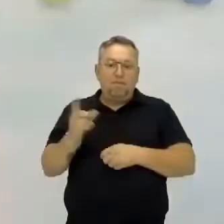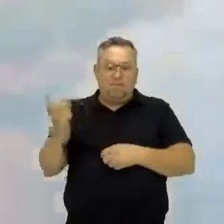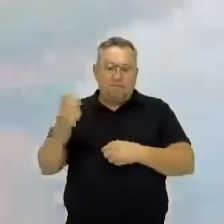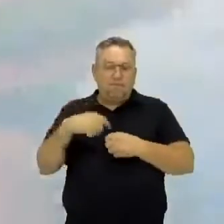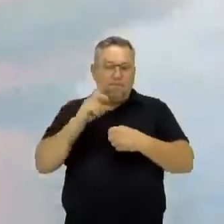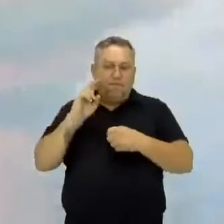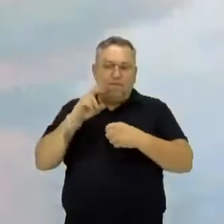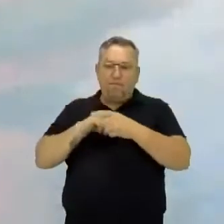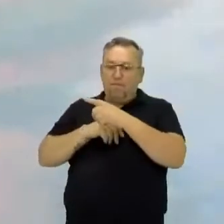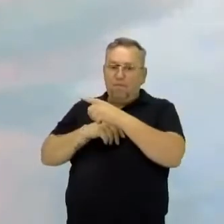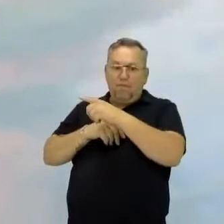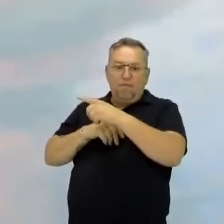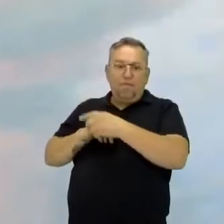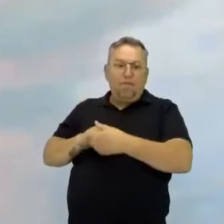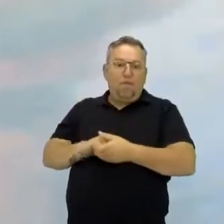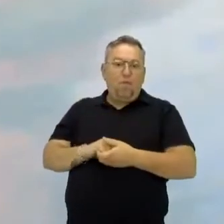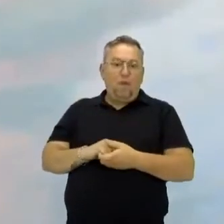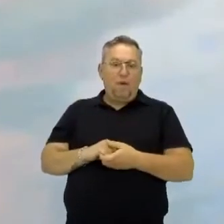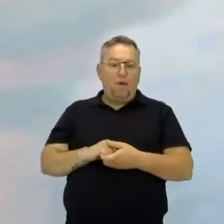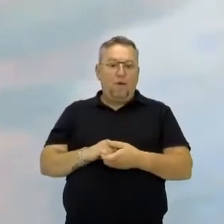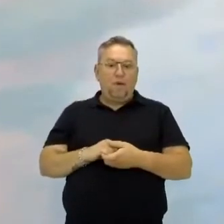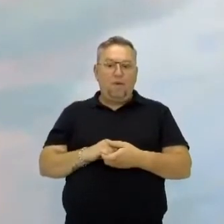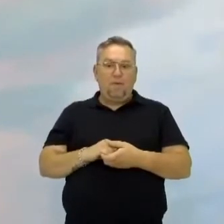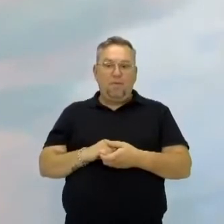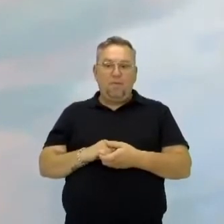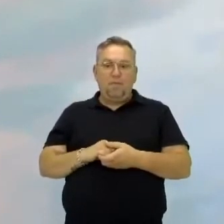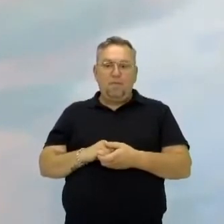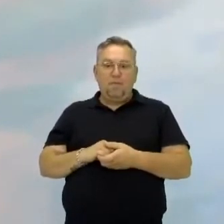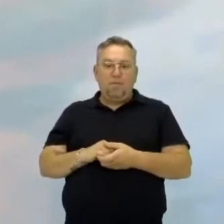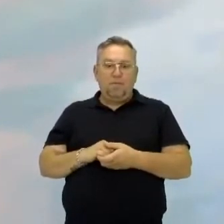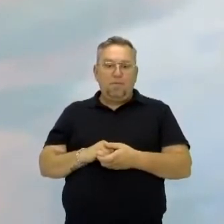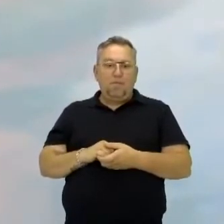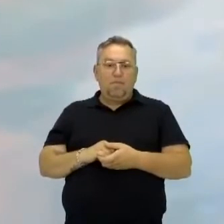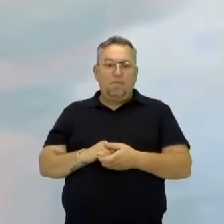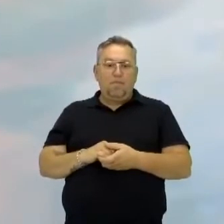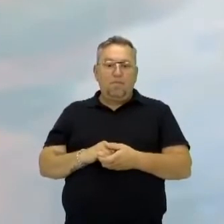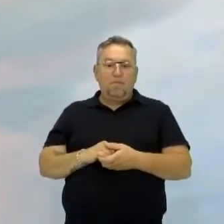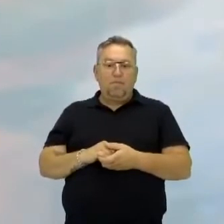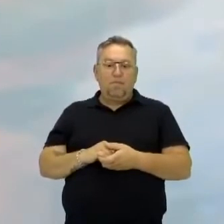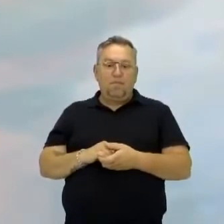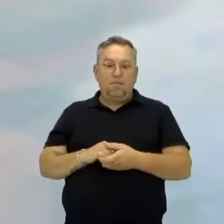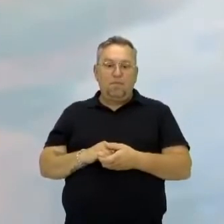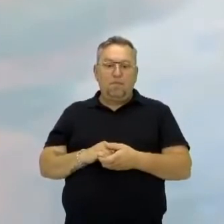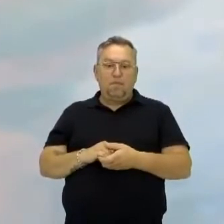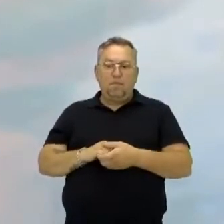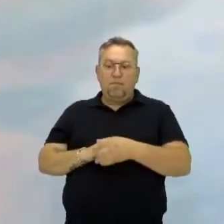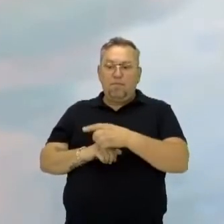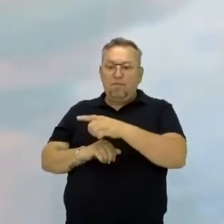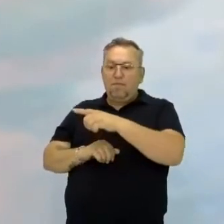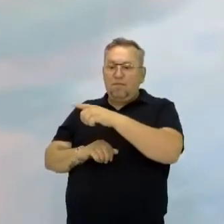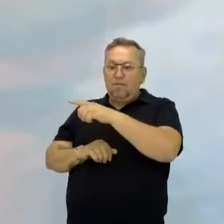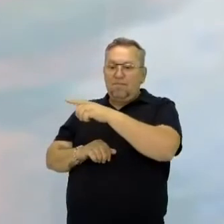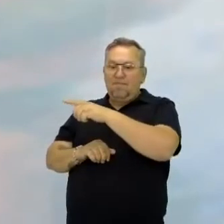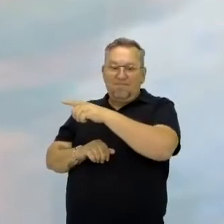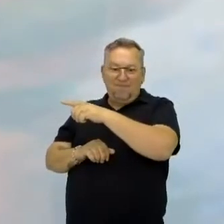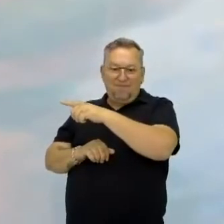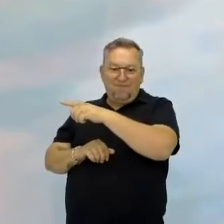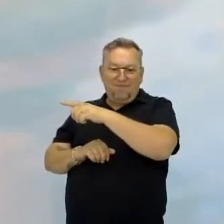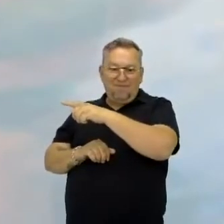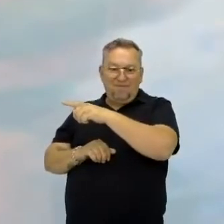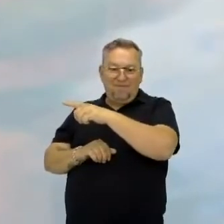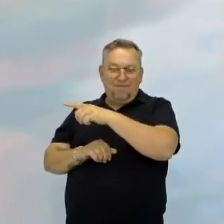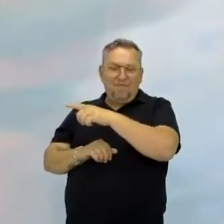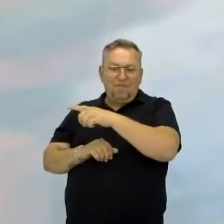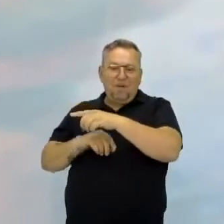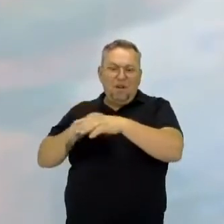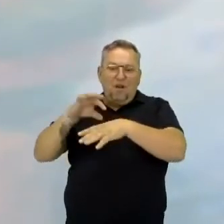para vocês novamente. Dá uma olhadinha aí. Olha lá. Então, Zumbi, chefe de um dos